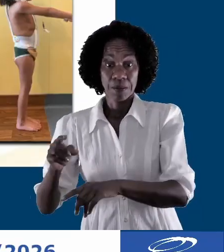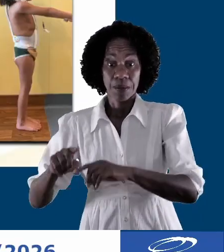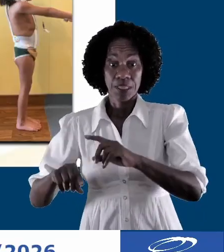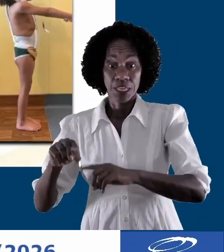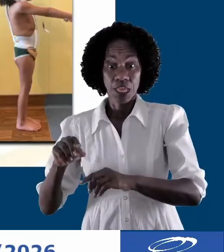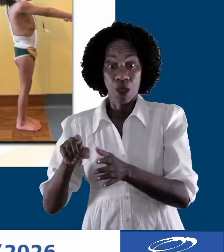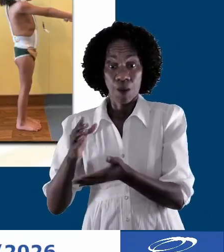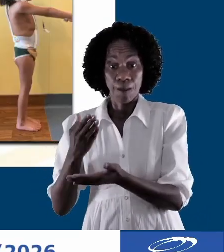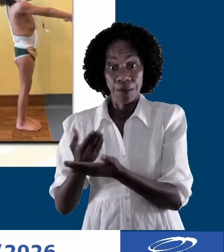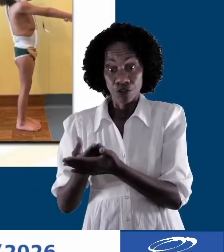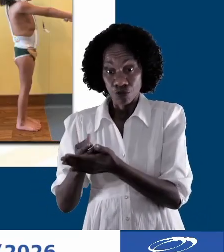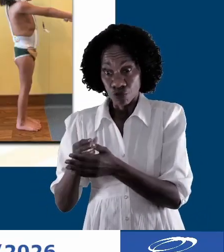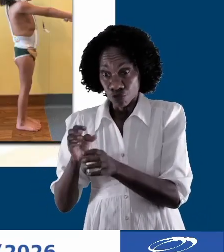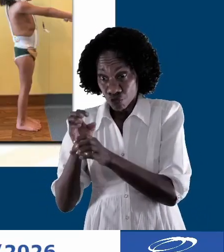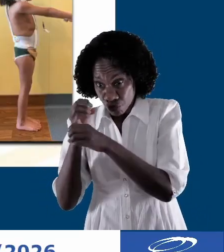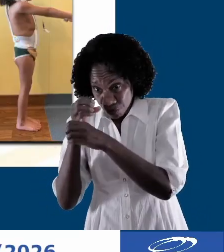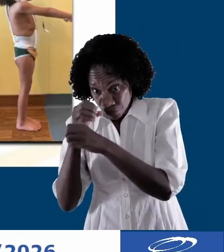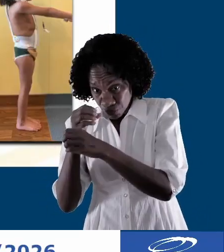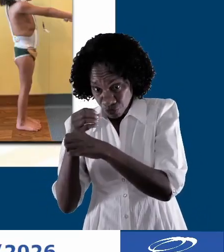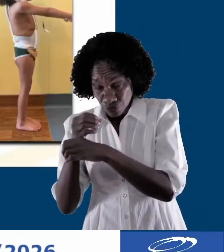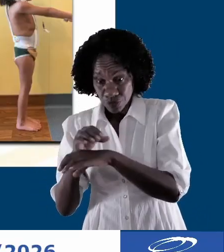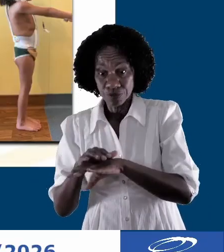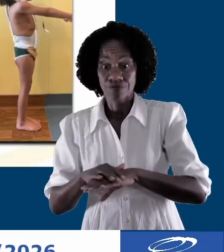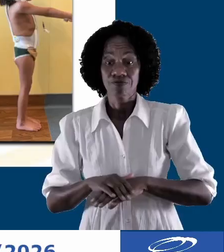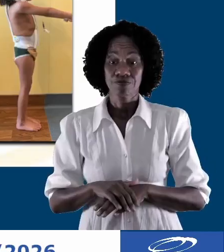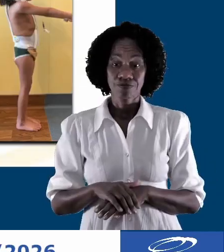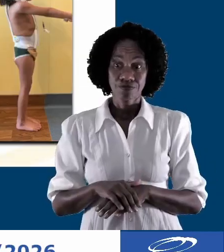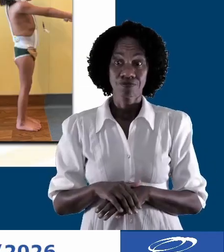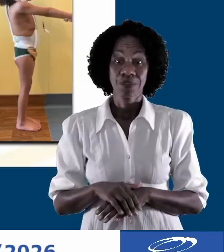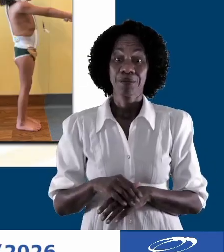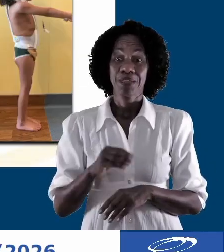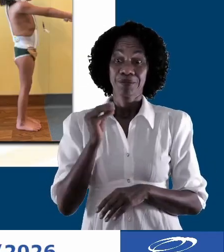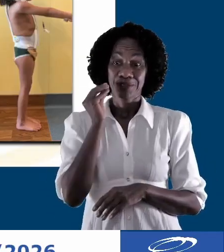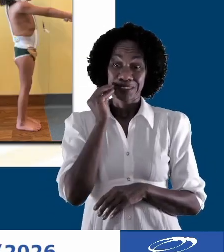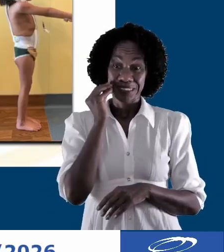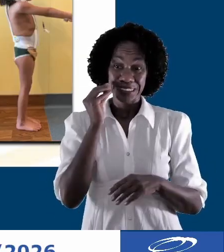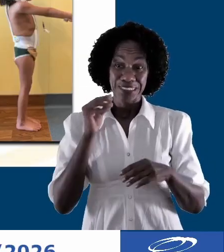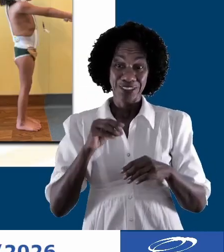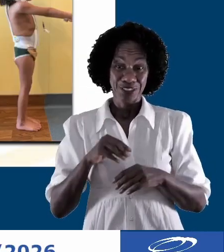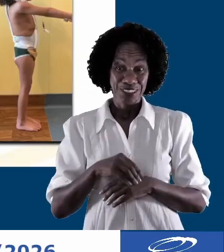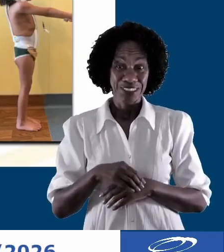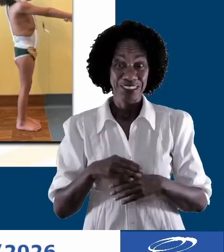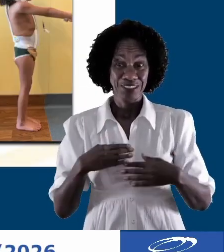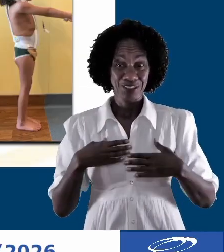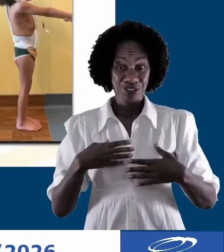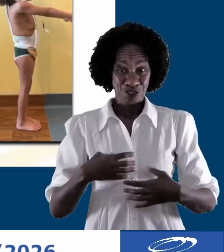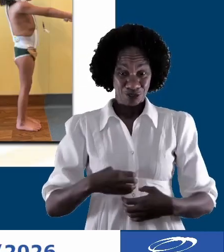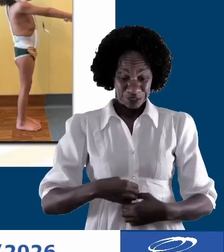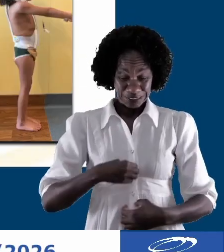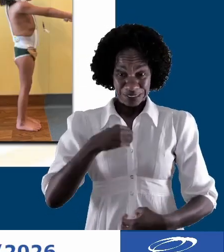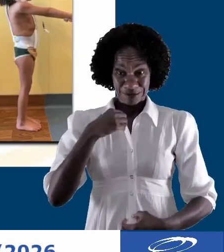tratamento conservador com colete de Milwaukee, mas que tem que ser acompanhado de perto, porque tem chance de necessidade de cirurgia.